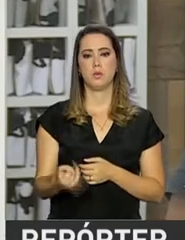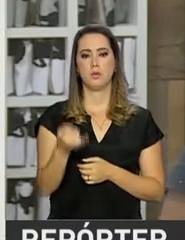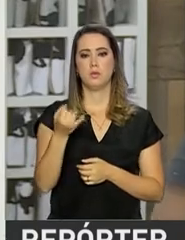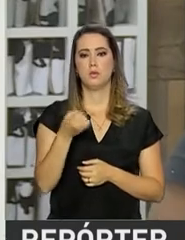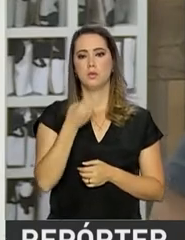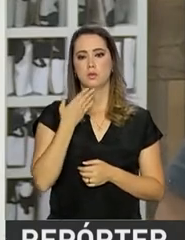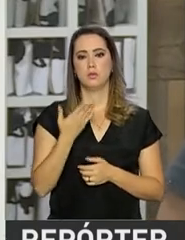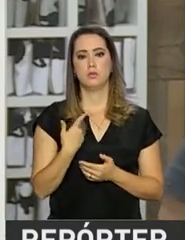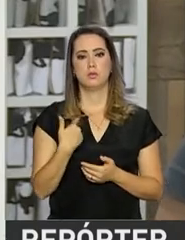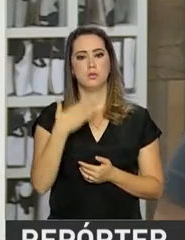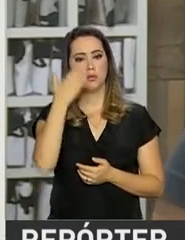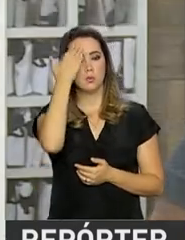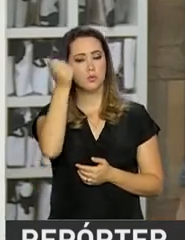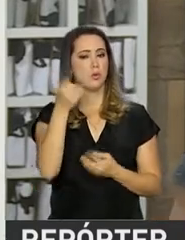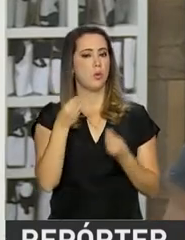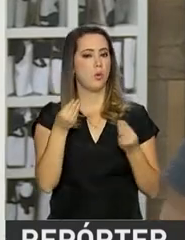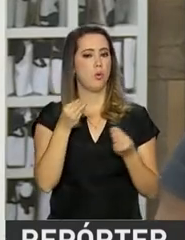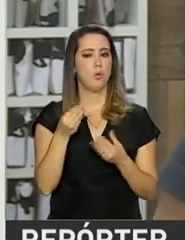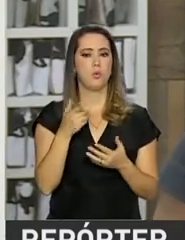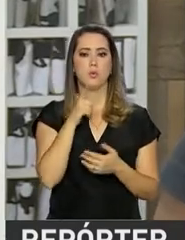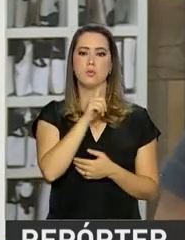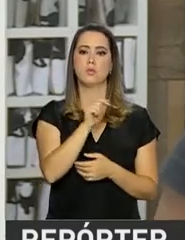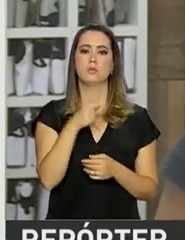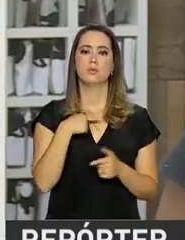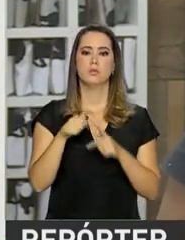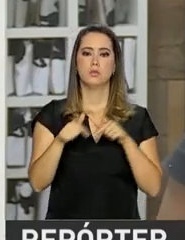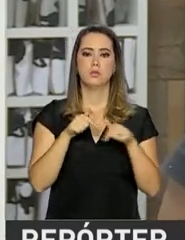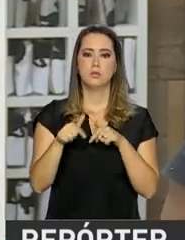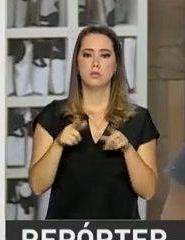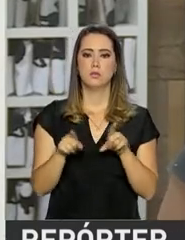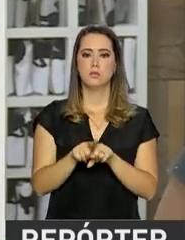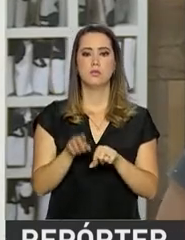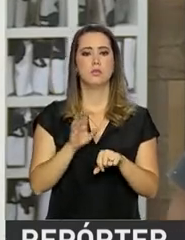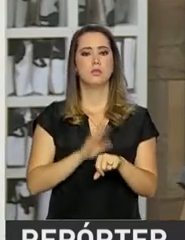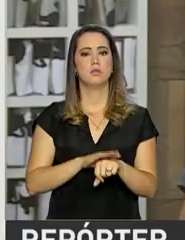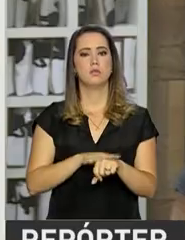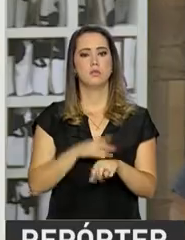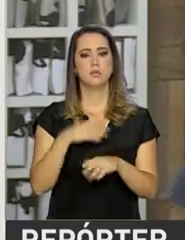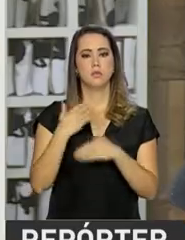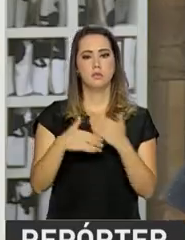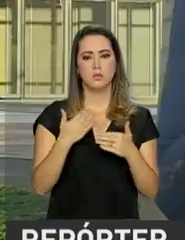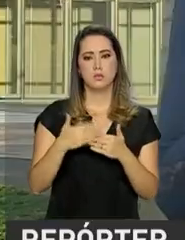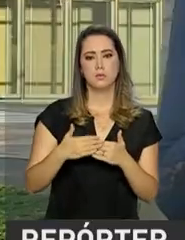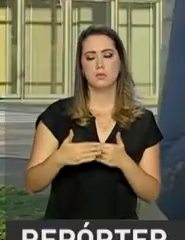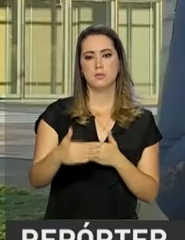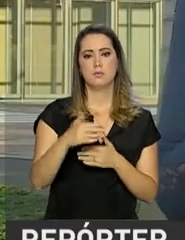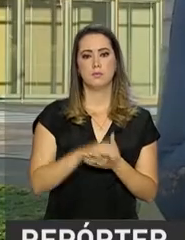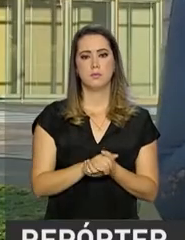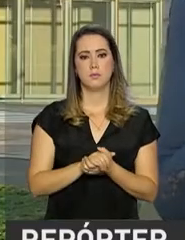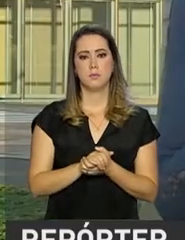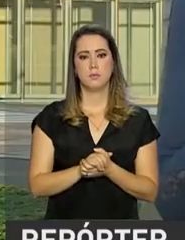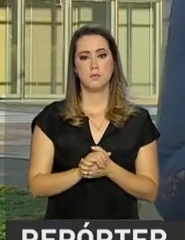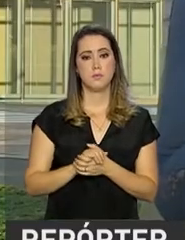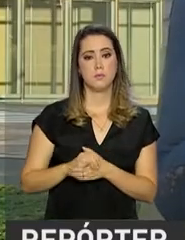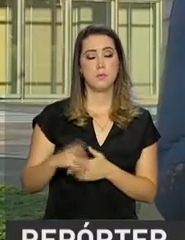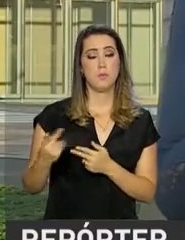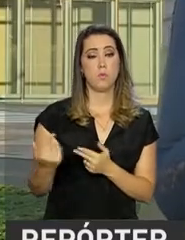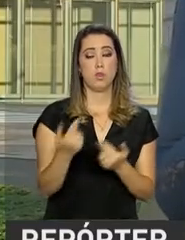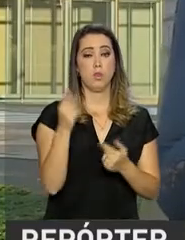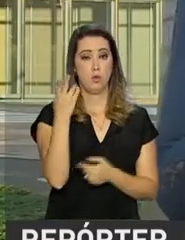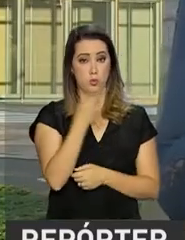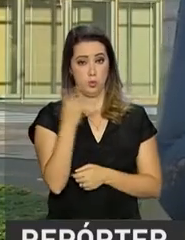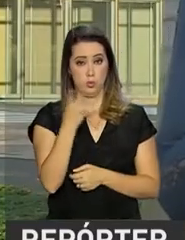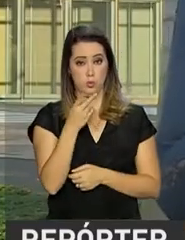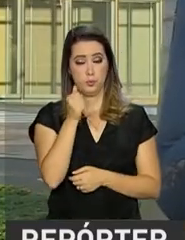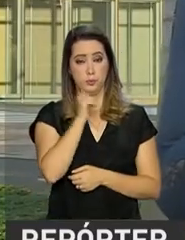conseguiu no filme não consegui e eu tô aqui trabalhando tempo cada dia evoluir mais assim como priscila e rebeca